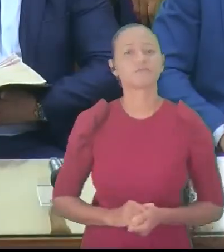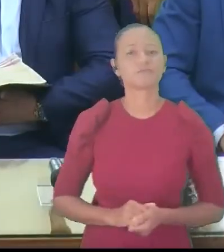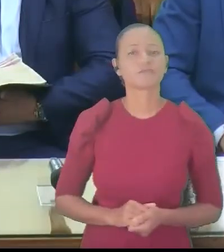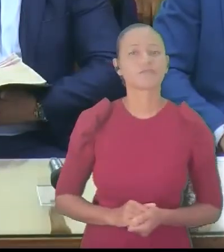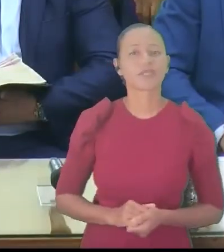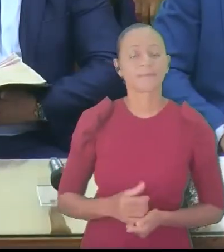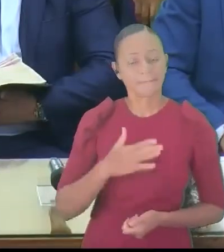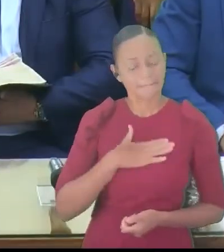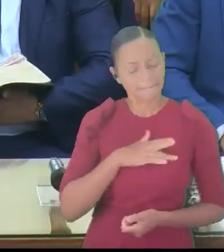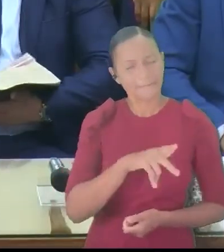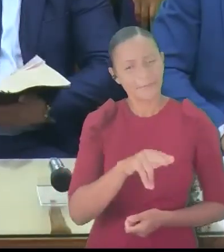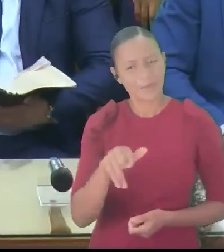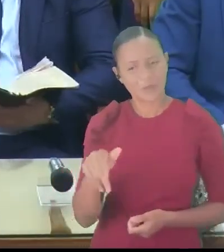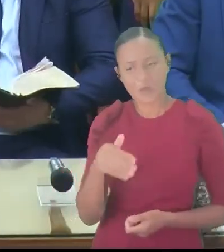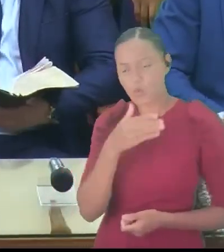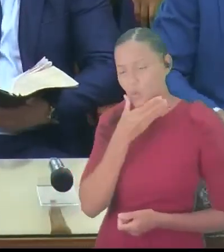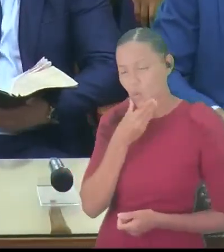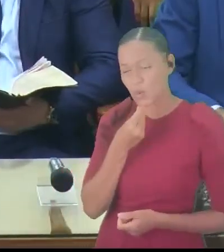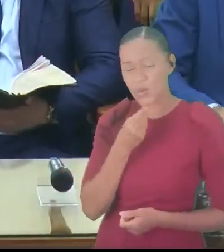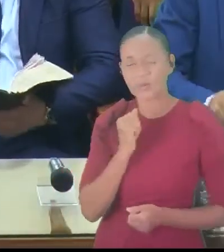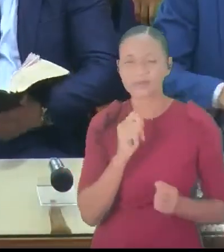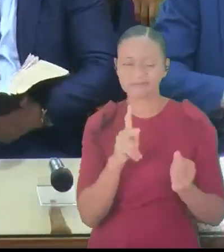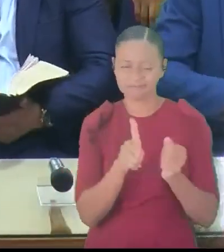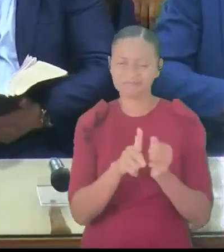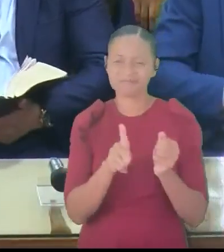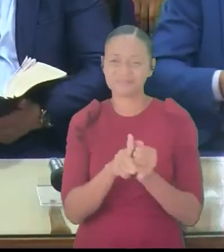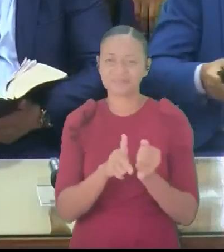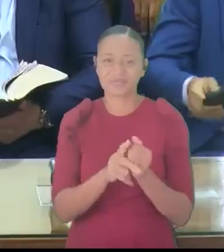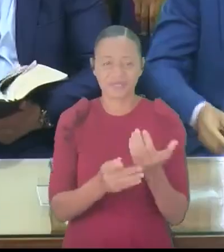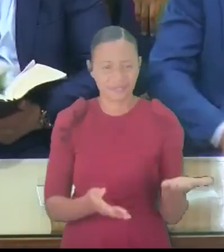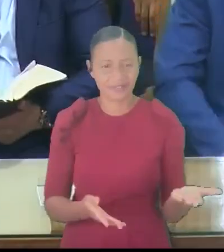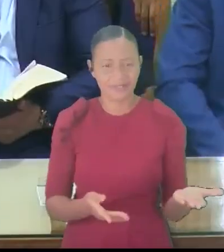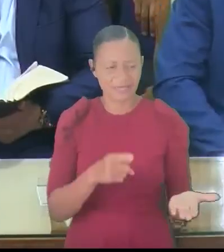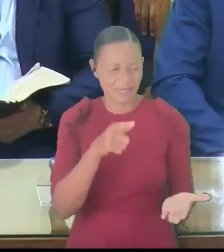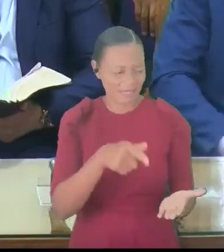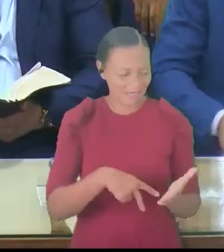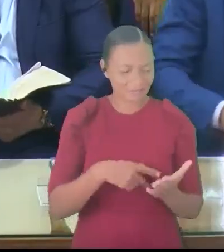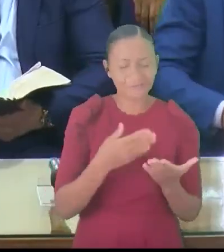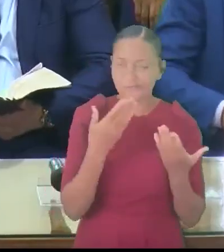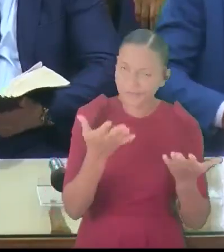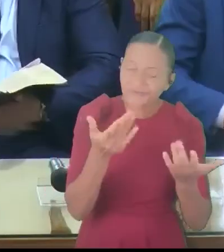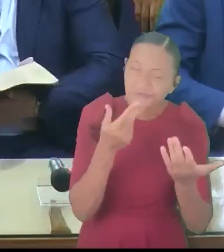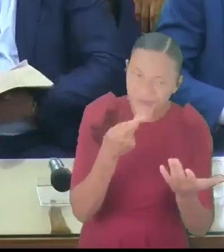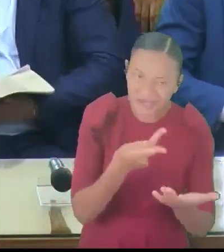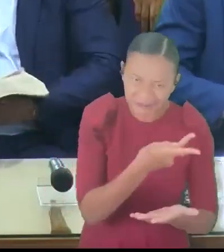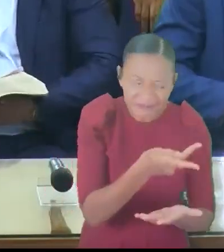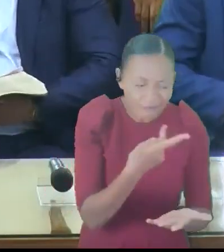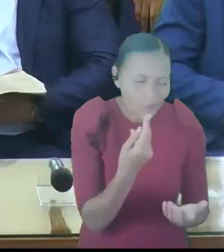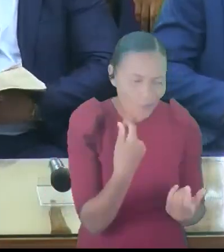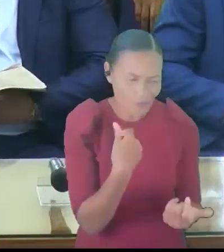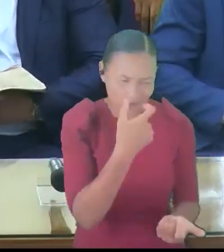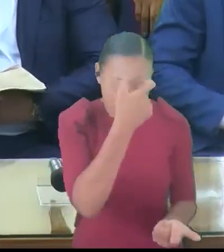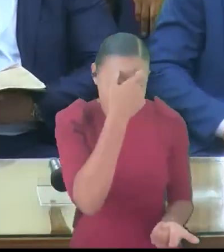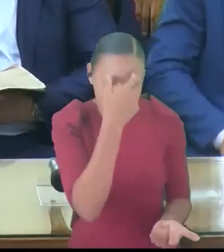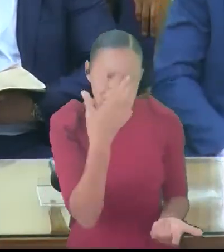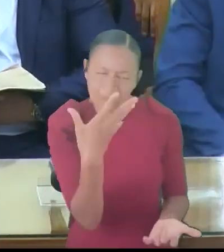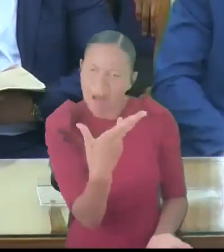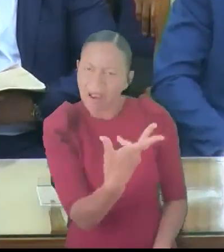Aí, meus irmãos, Pedro, esse Pedro, um homem desse era analfabeto. Me diga, pelo amor de Deus, se um homem desse era